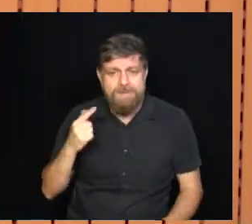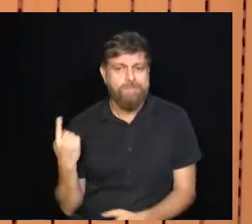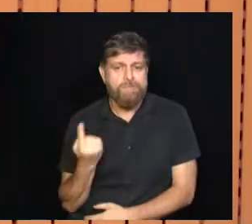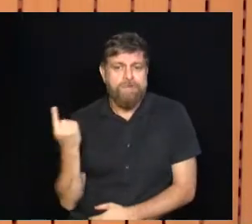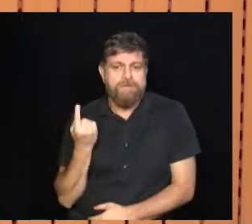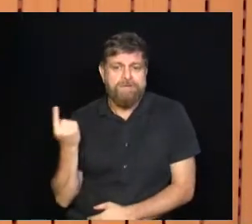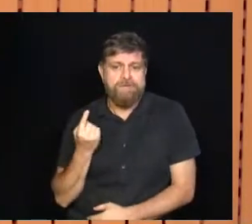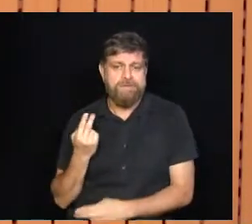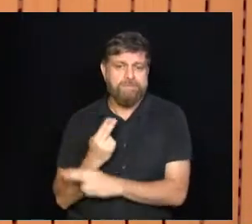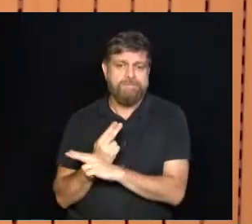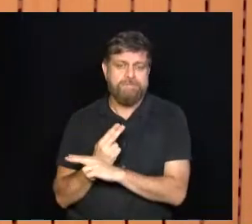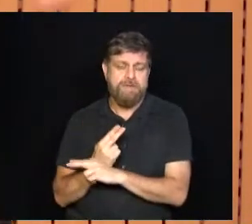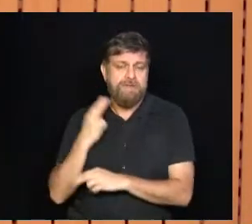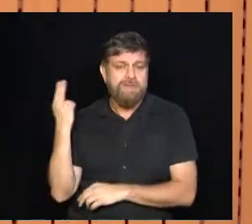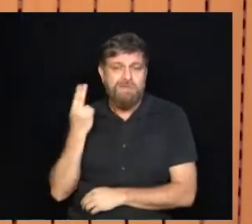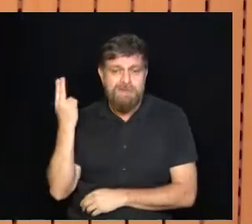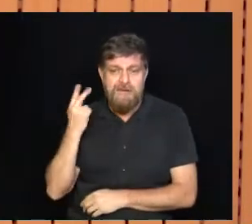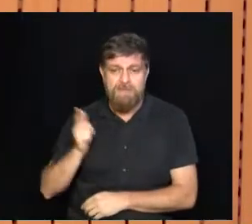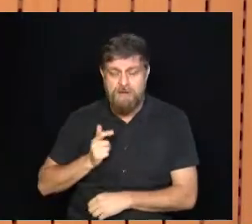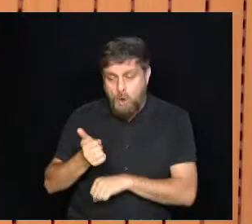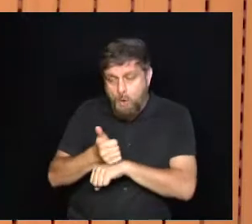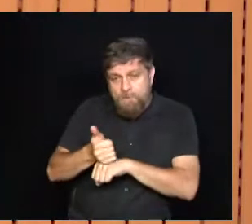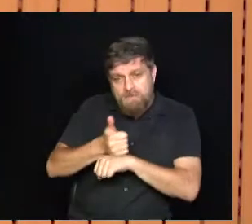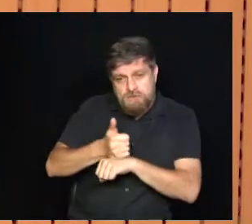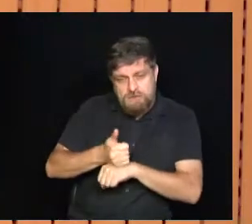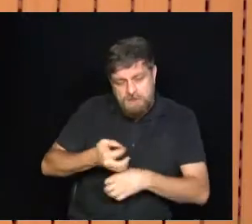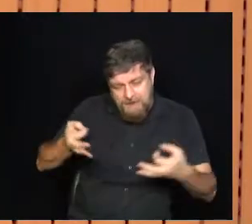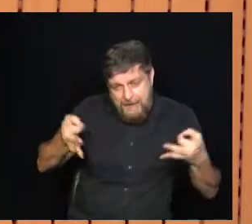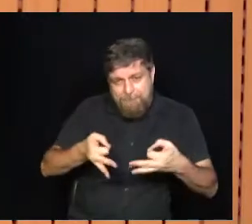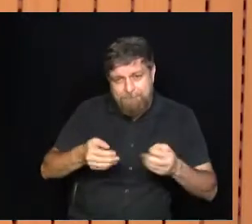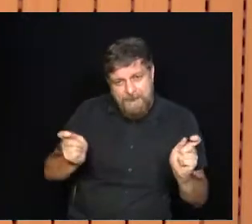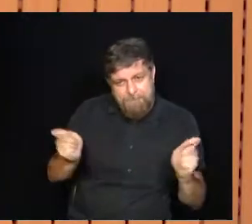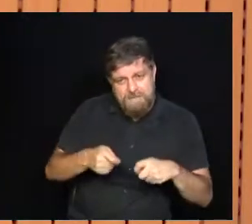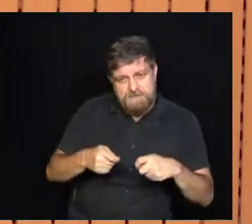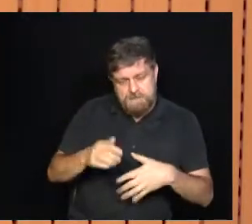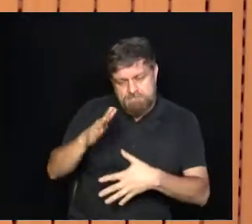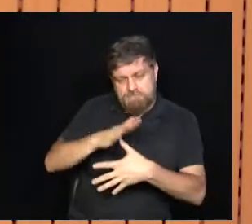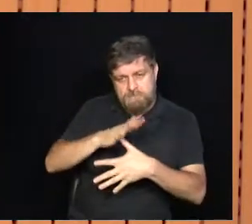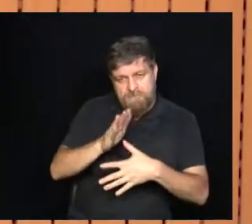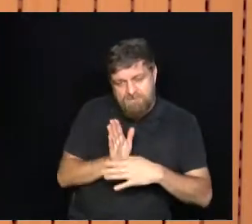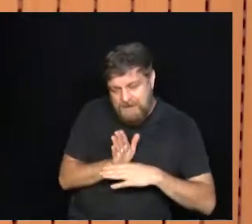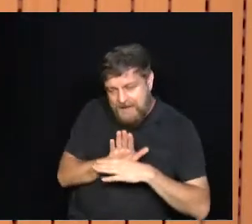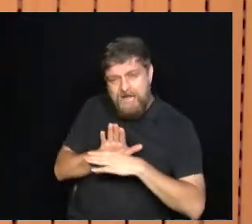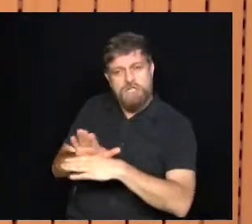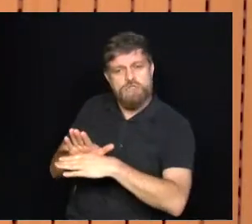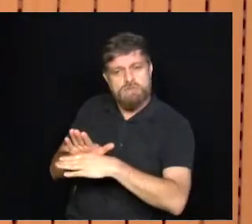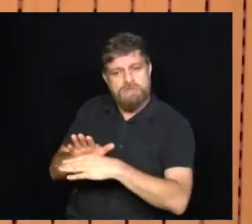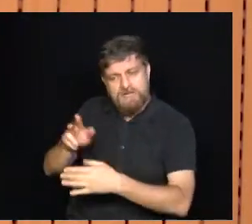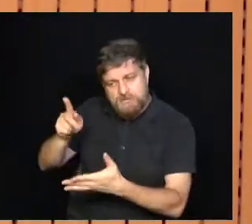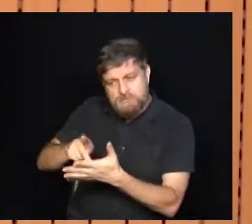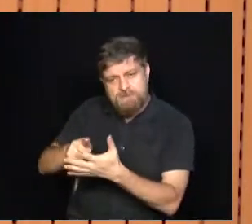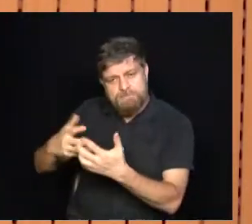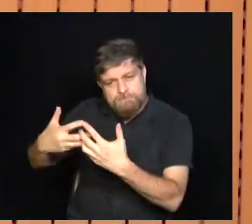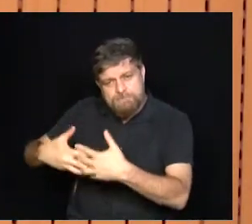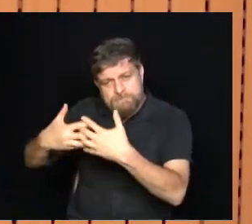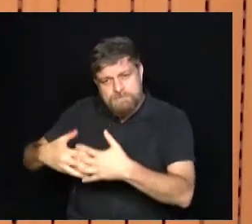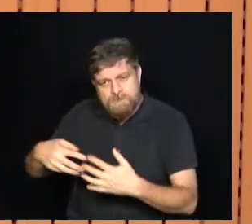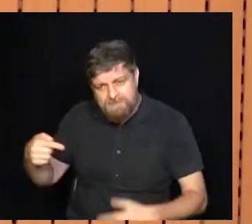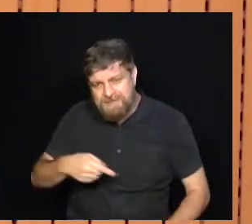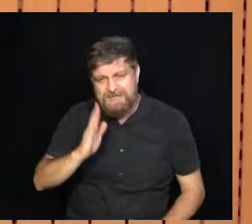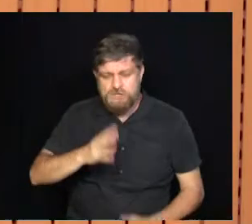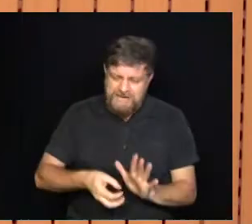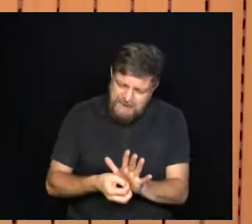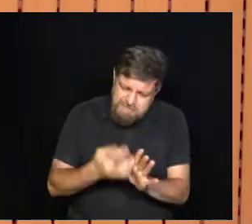o problema dela, mas ela vai ter um profissional gabaritado, uma pessoa capacitada que vai realmente ajudá-la. E sabe, já passou por isso várias e